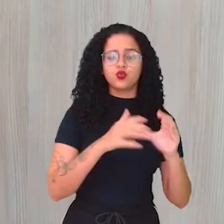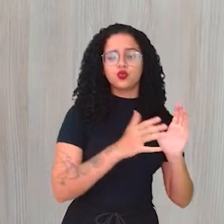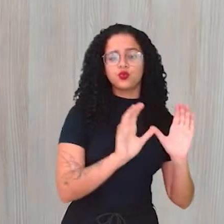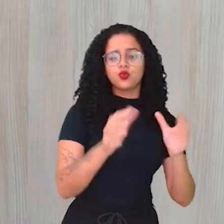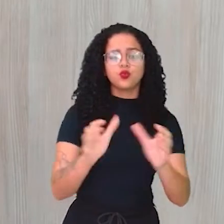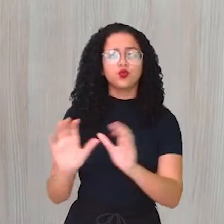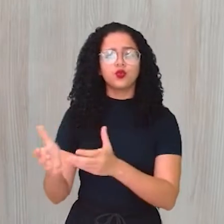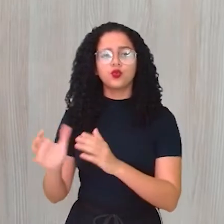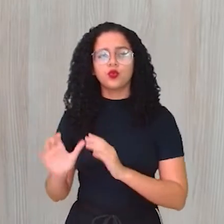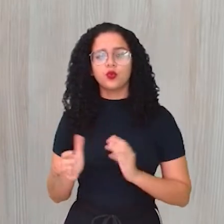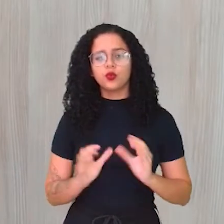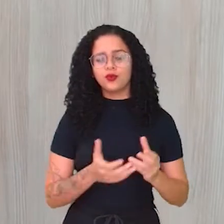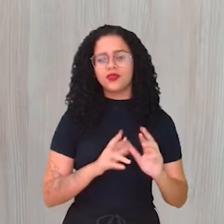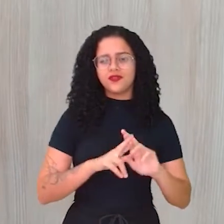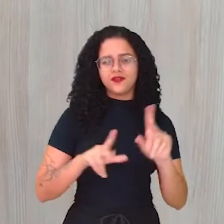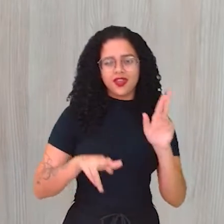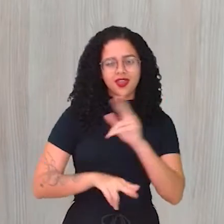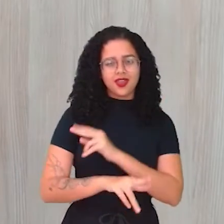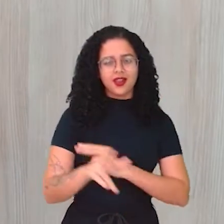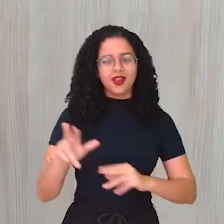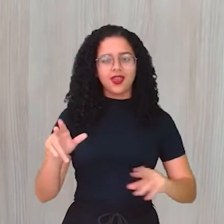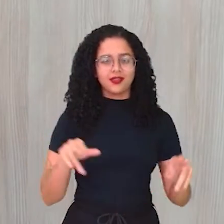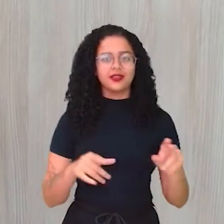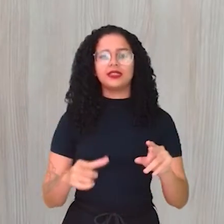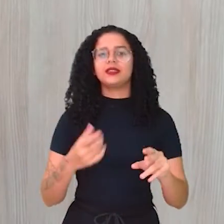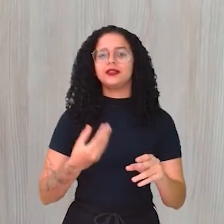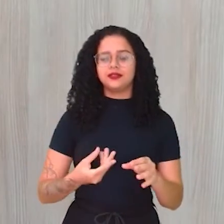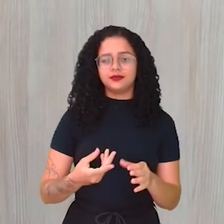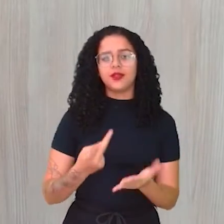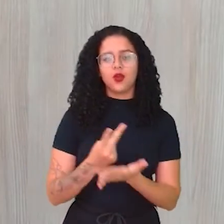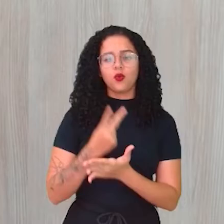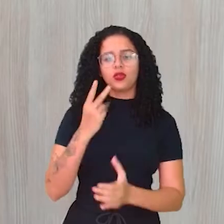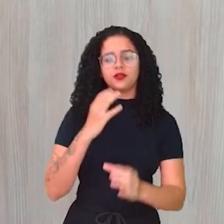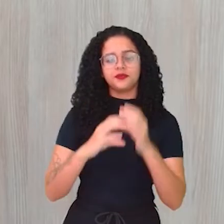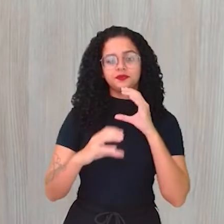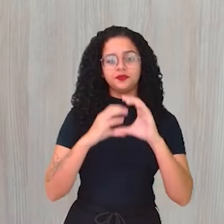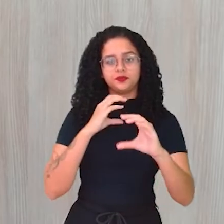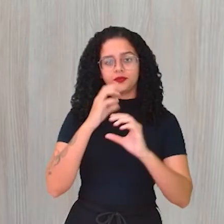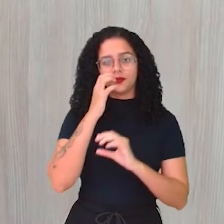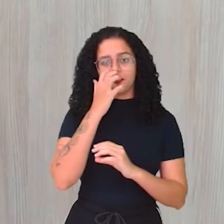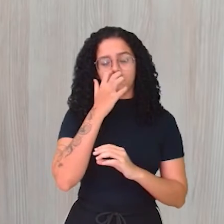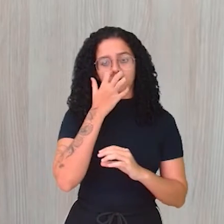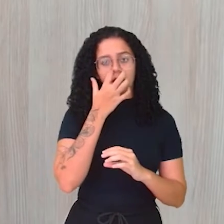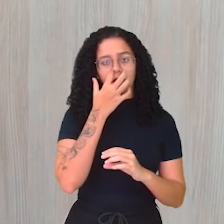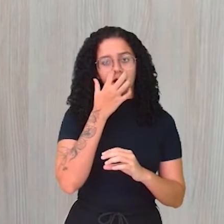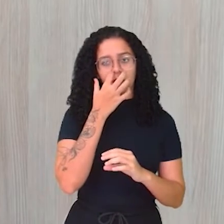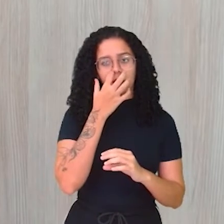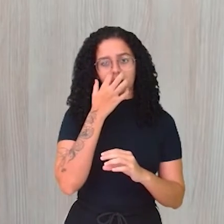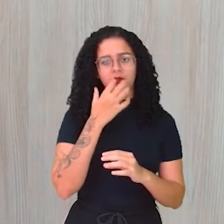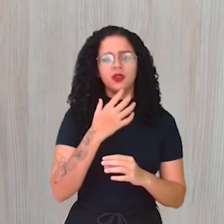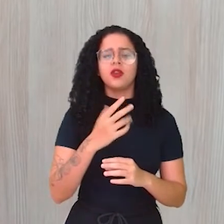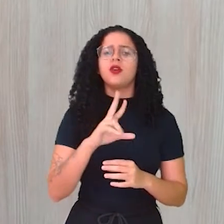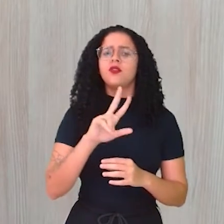né? Vários nichos aí para que a comunicação aconteça. E ela vai acontecer de formas